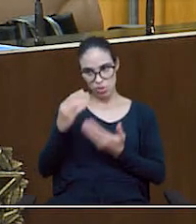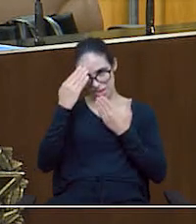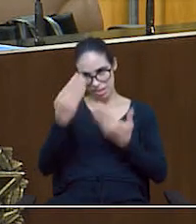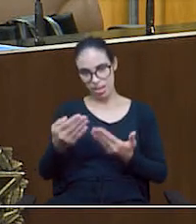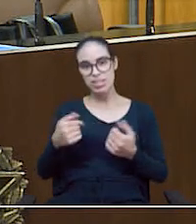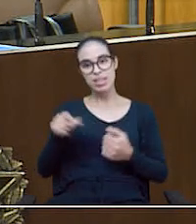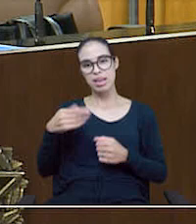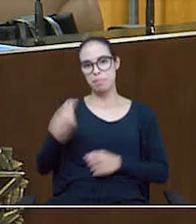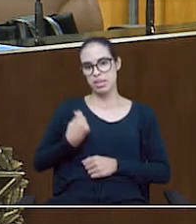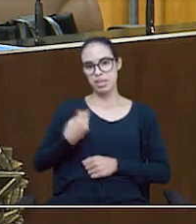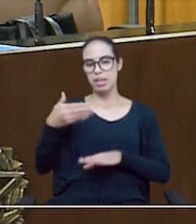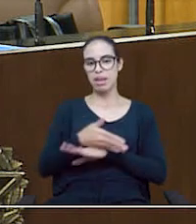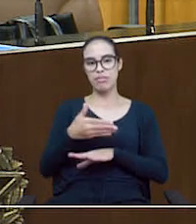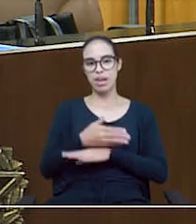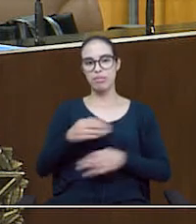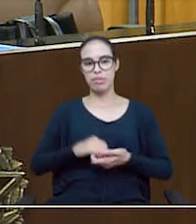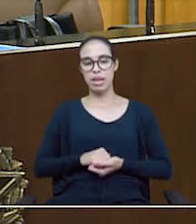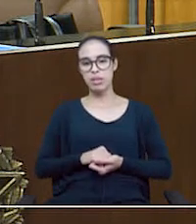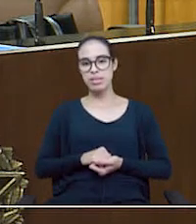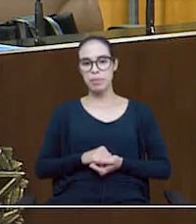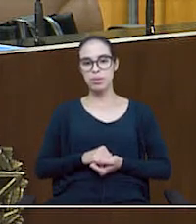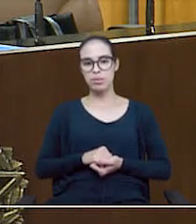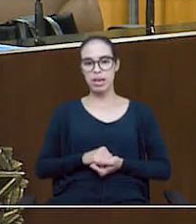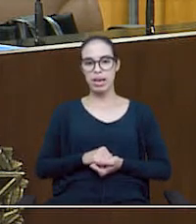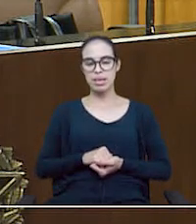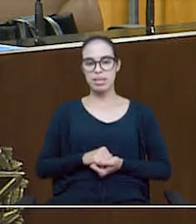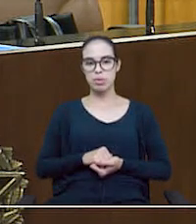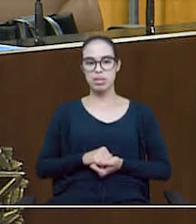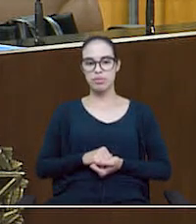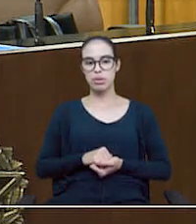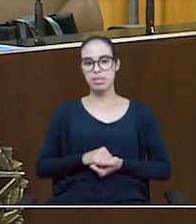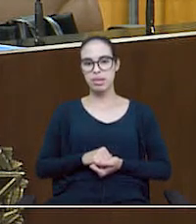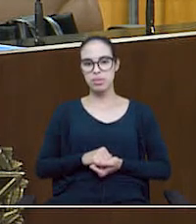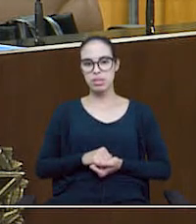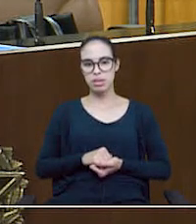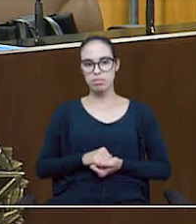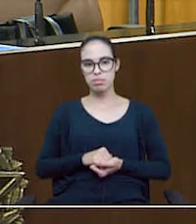sua palestra e as suas ideias. Depois nós continuamos trocando mais ideias ainda.